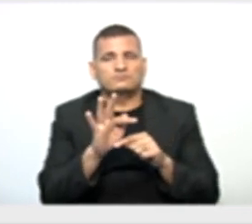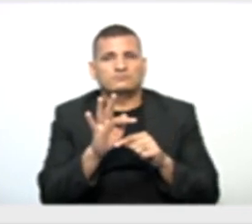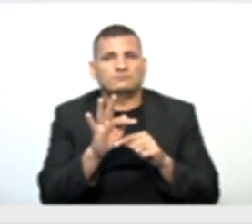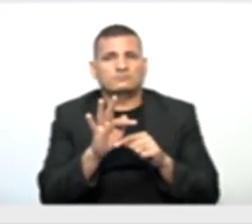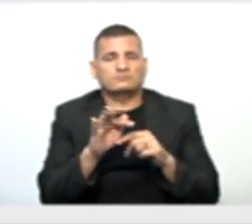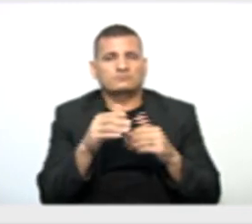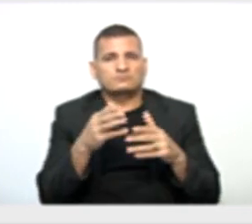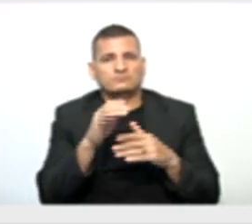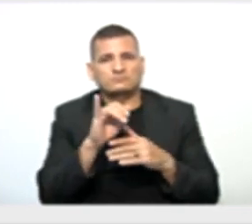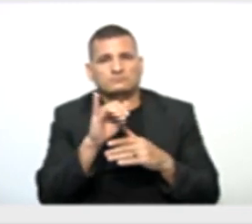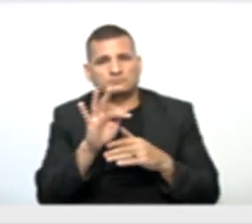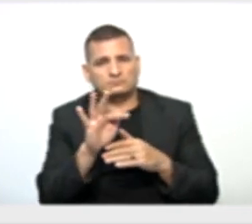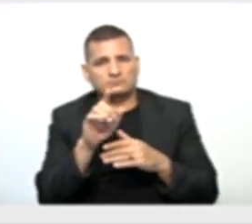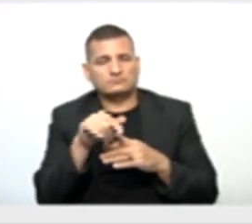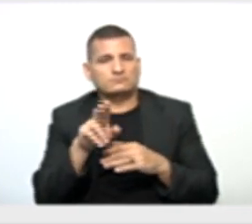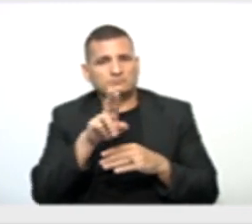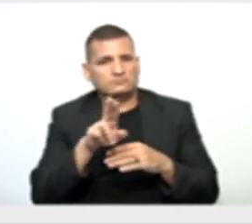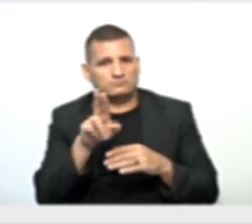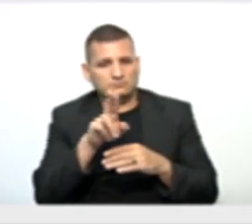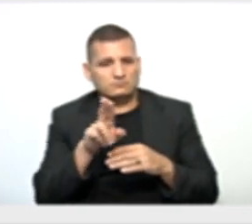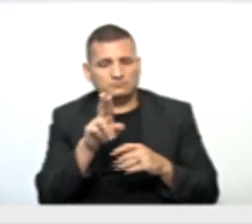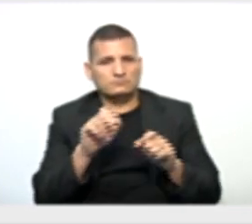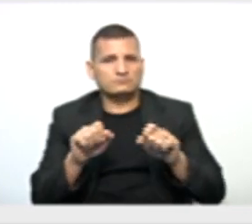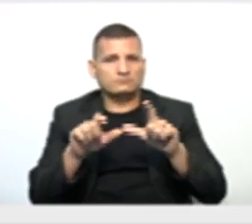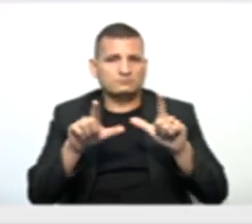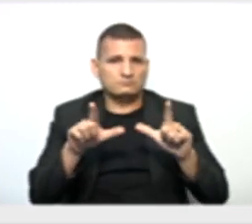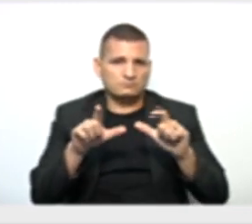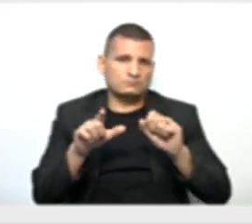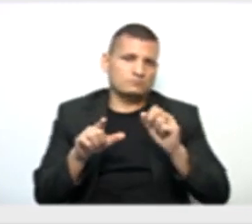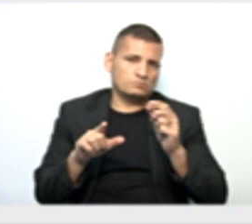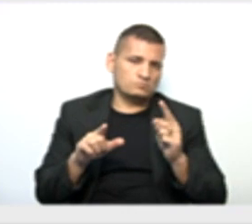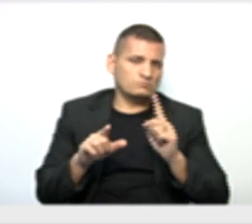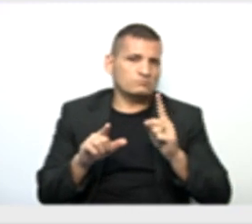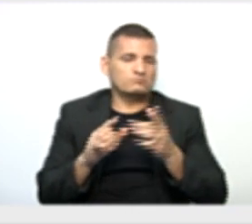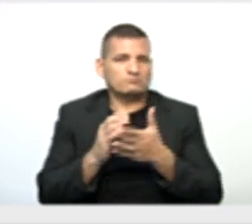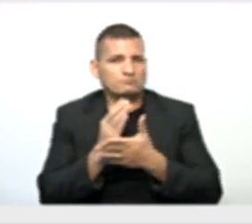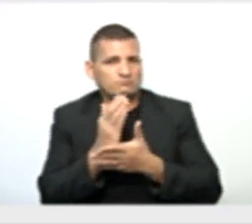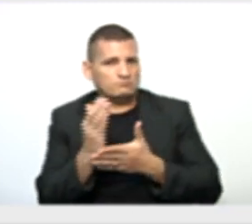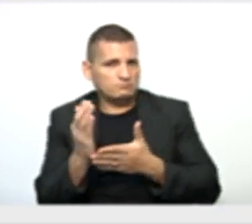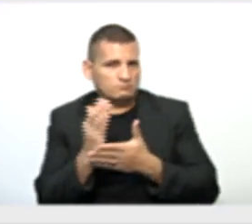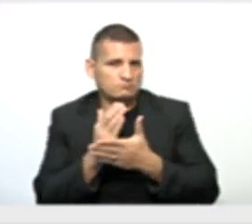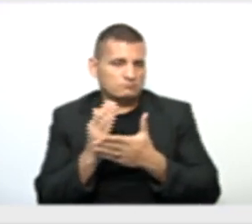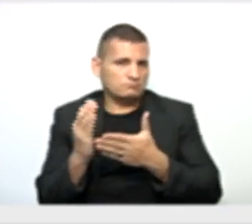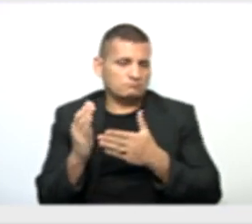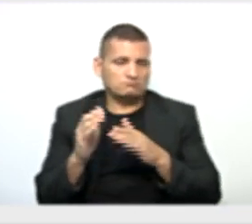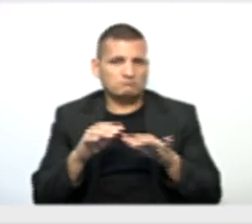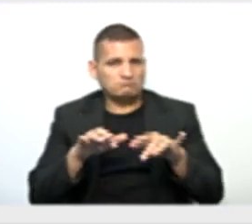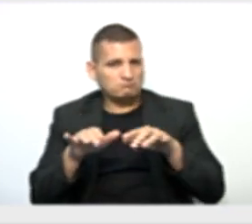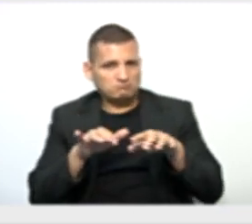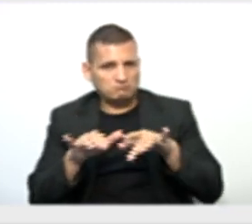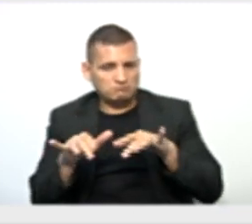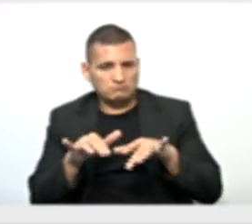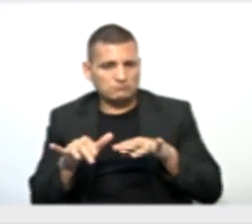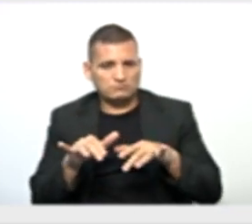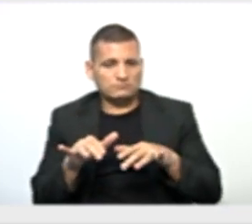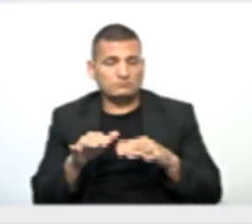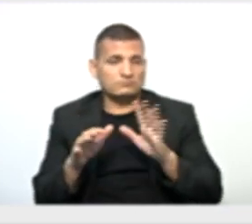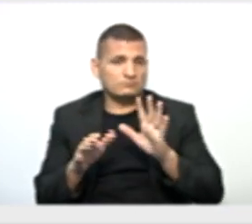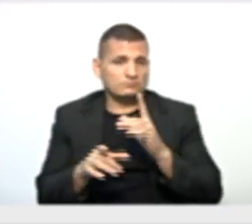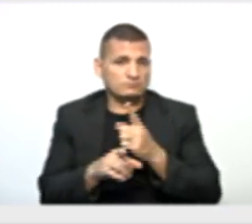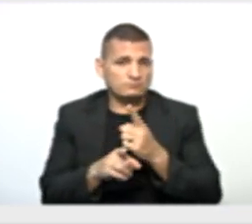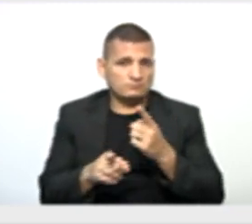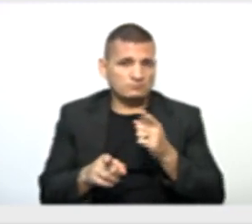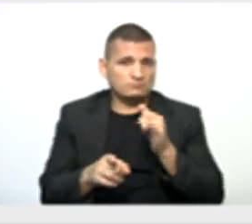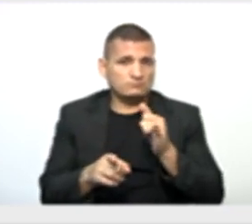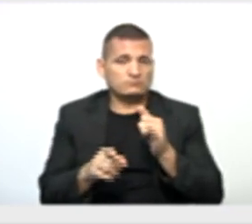o if, ele é utilizado para executar ou não determinados comandos. Por exemplo, eu posso querer descobrir se esse valor